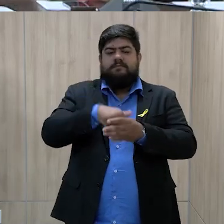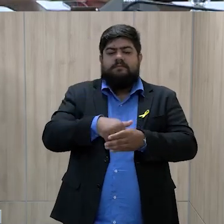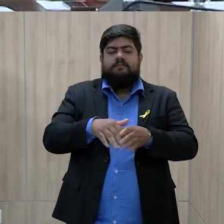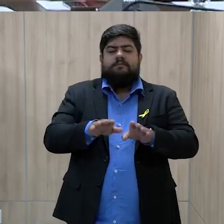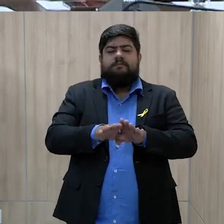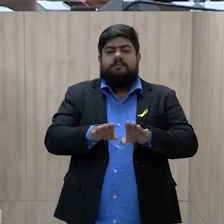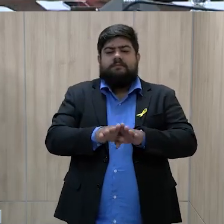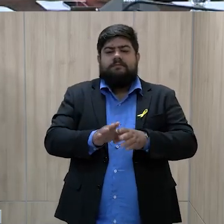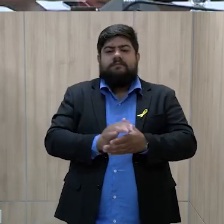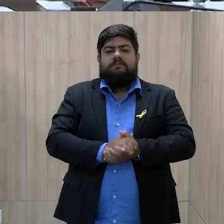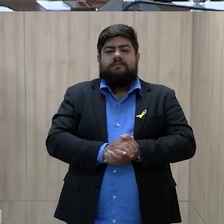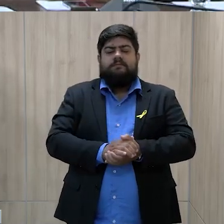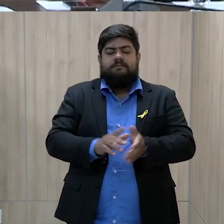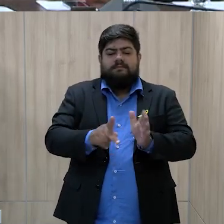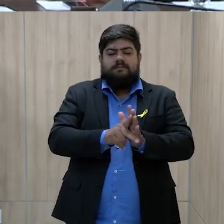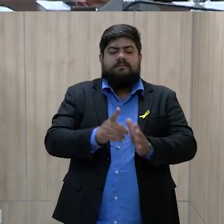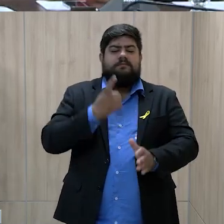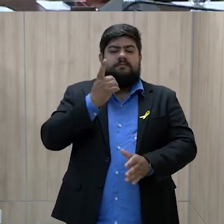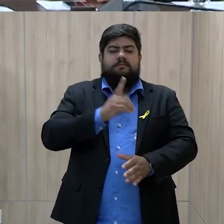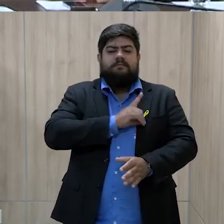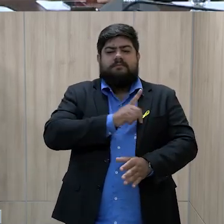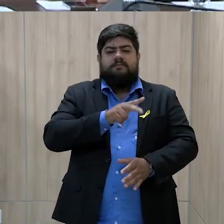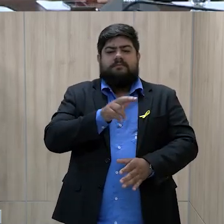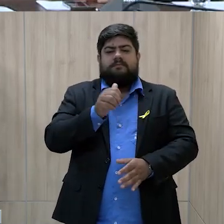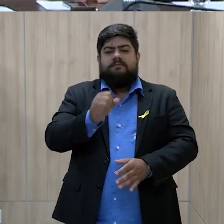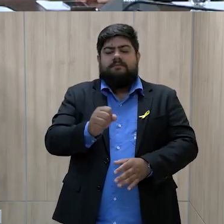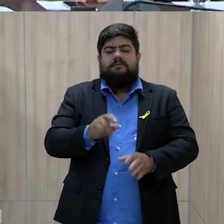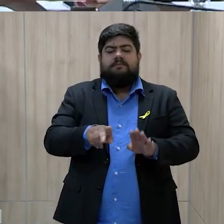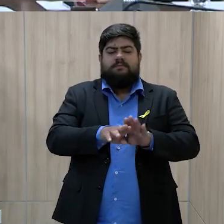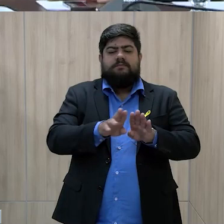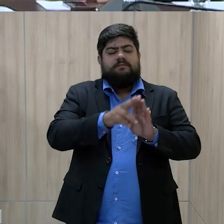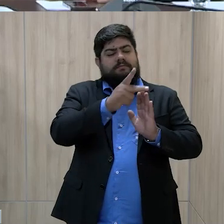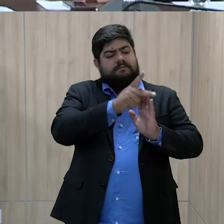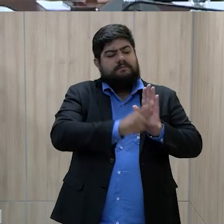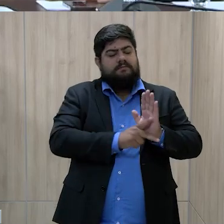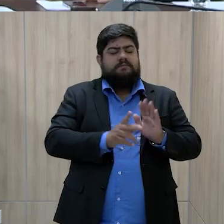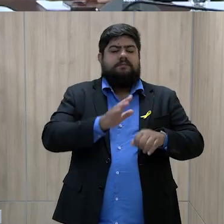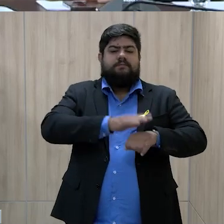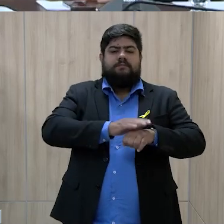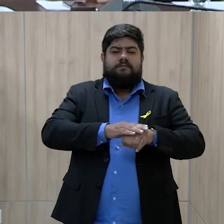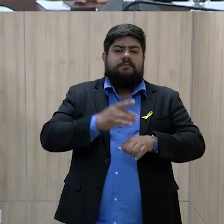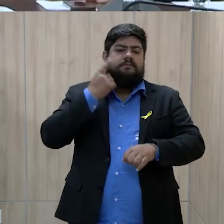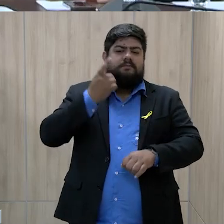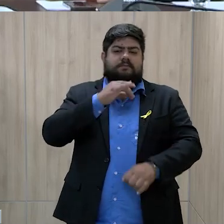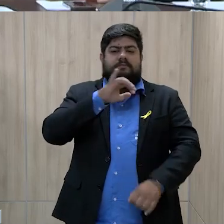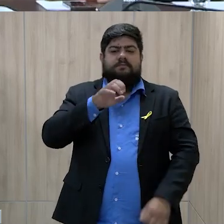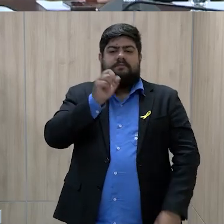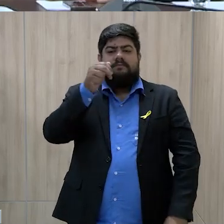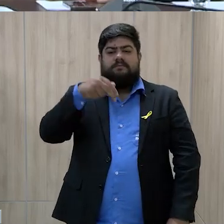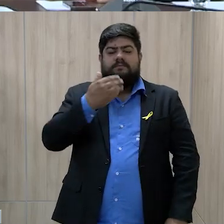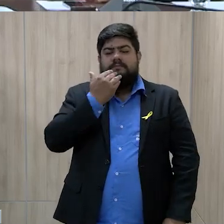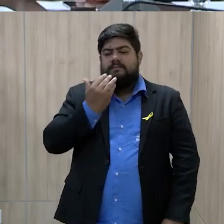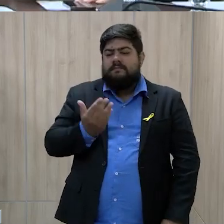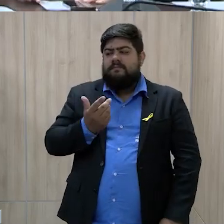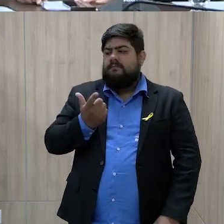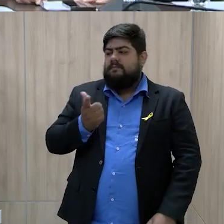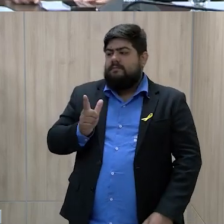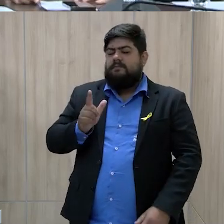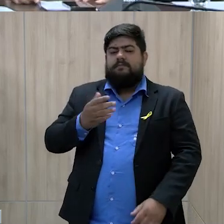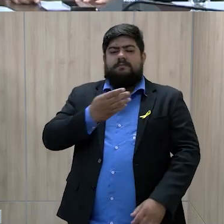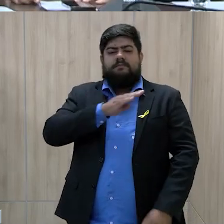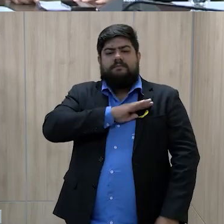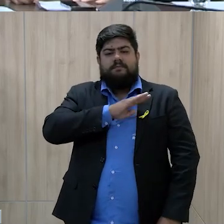ao voto já emitido pelo Deputado Lucas e também pelo parecer do ministro Deputado Jean Obrigado